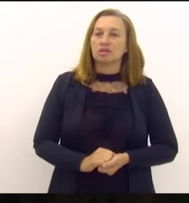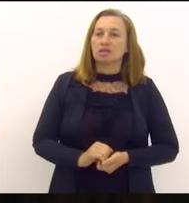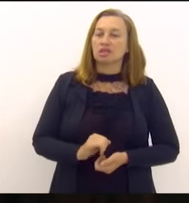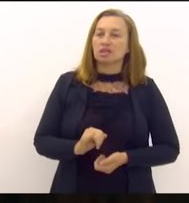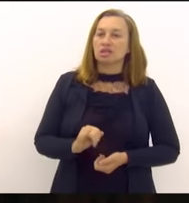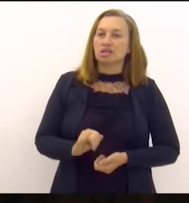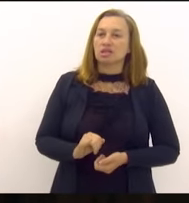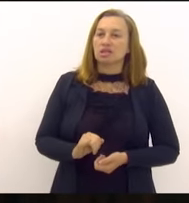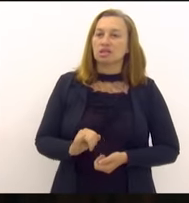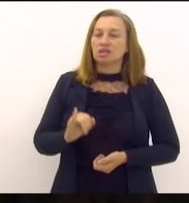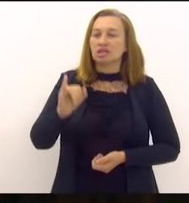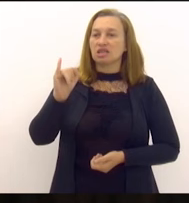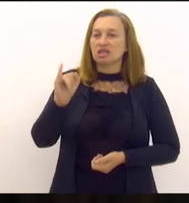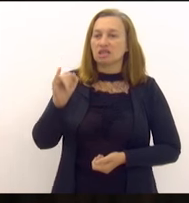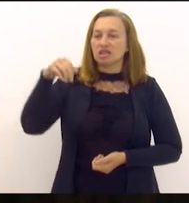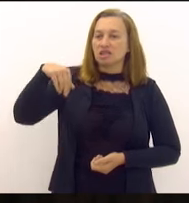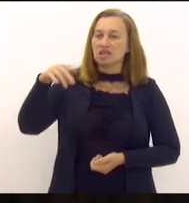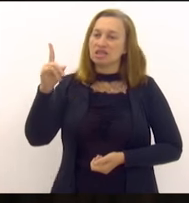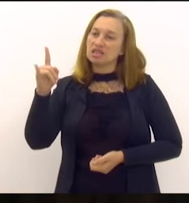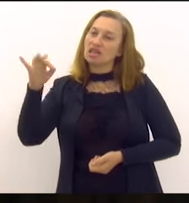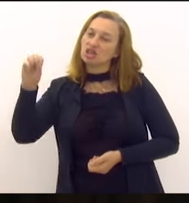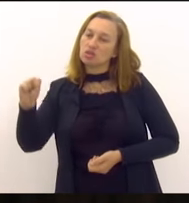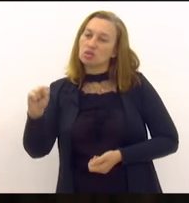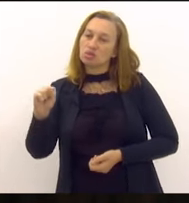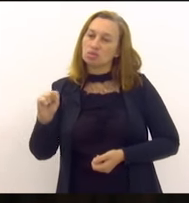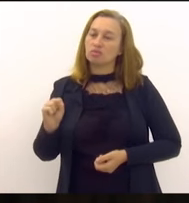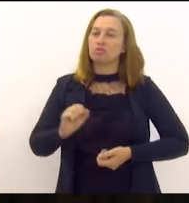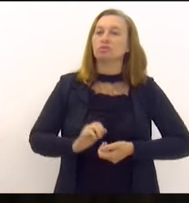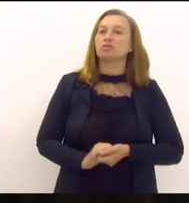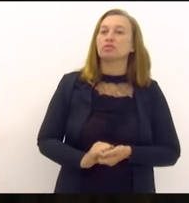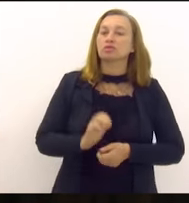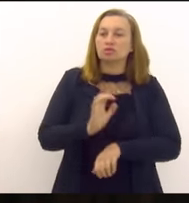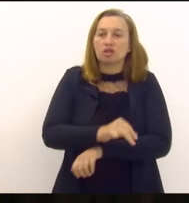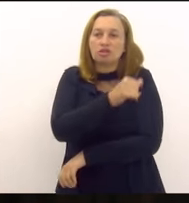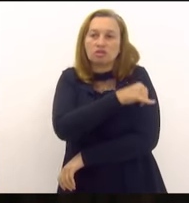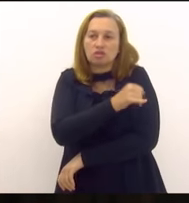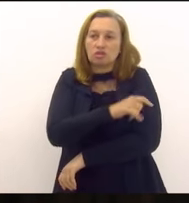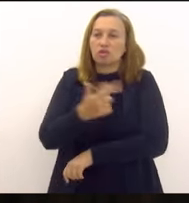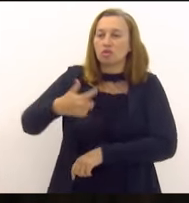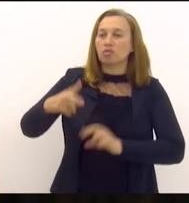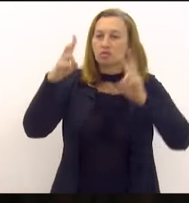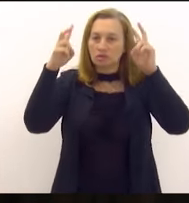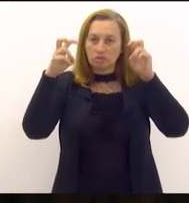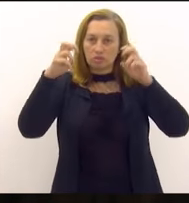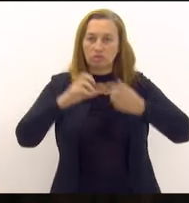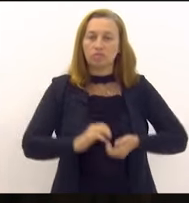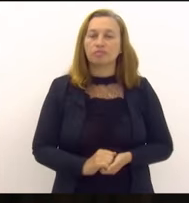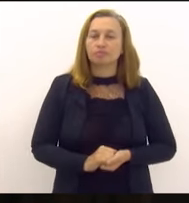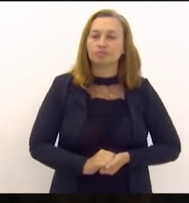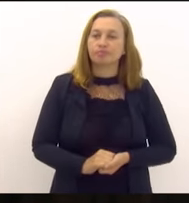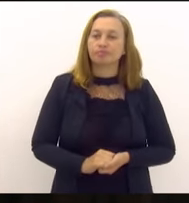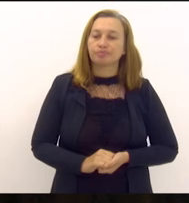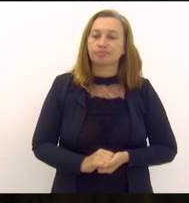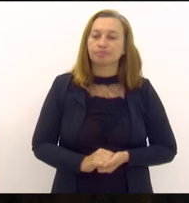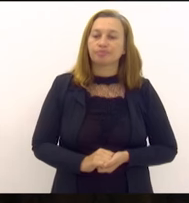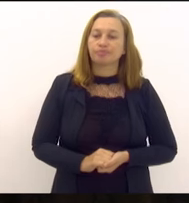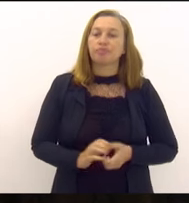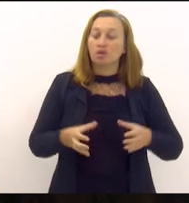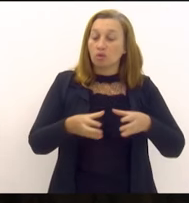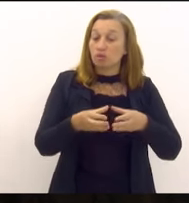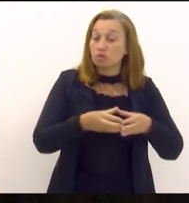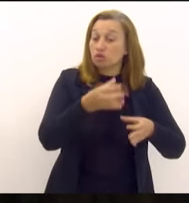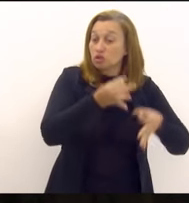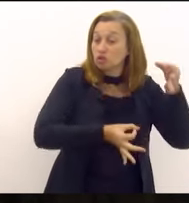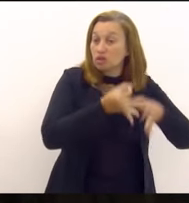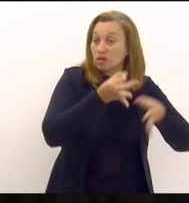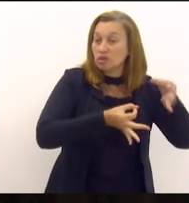déficit e inadequação habitacional do Estado do Rio de Janeiro e dá outras providências na forma que menciona. Parecer da Comissão de